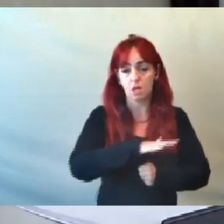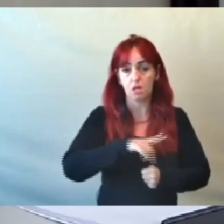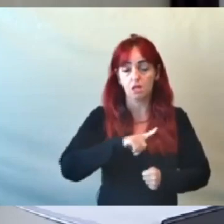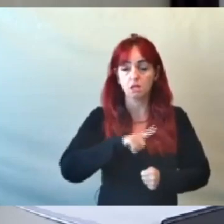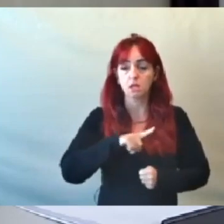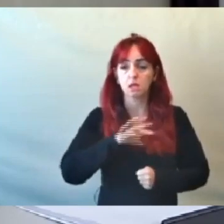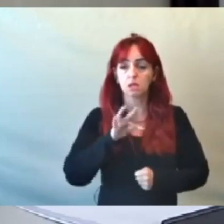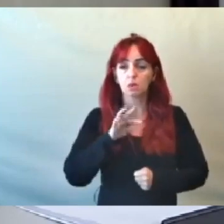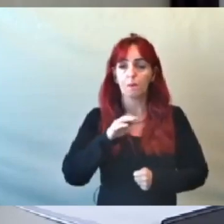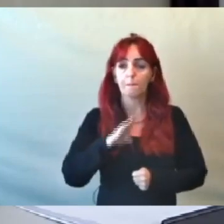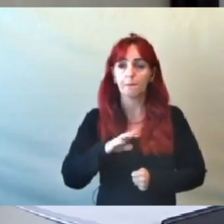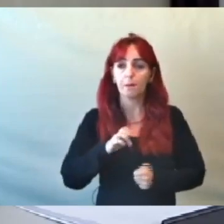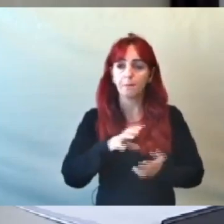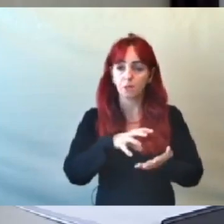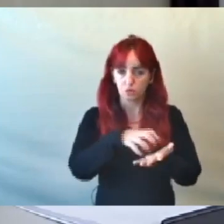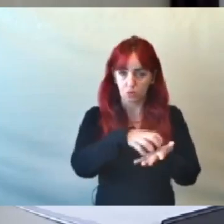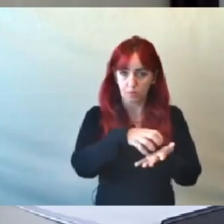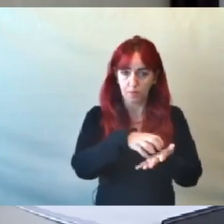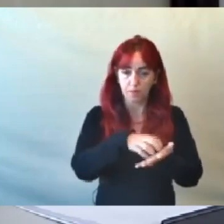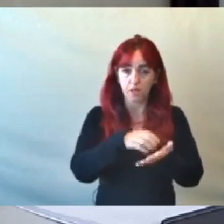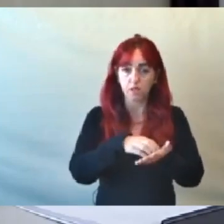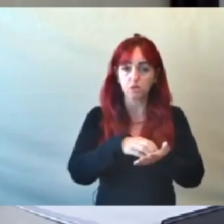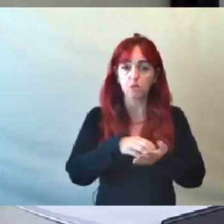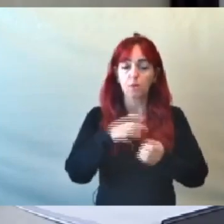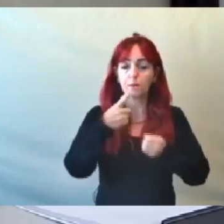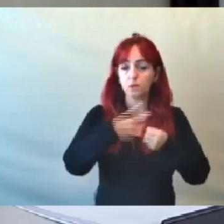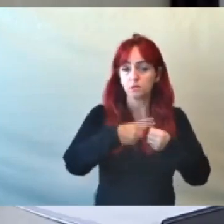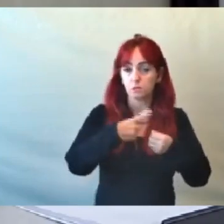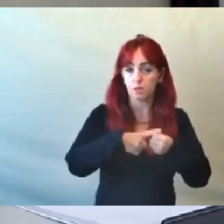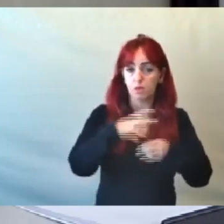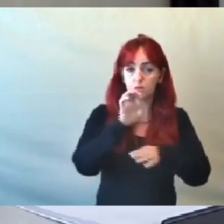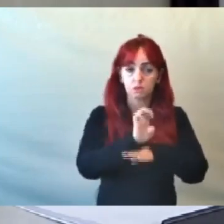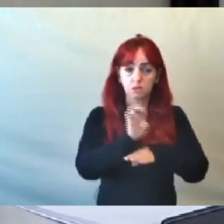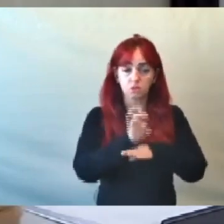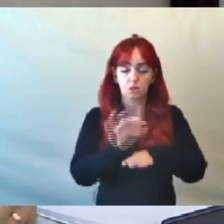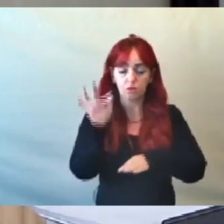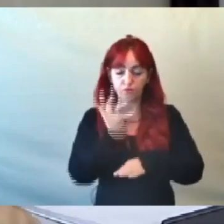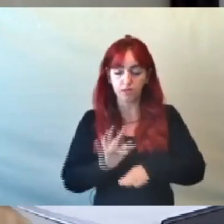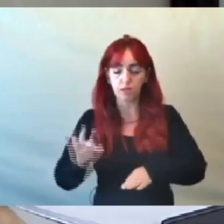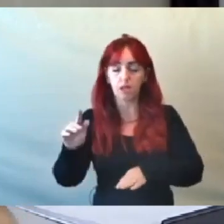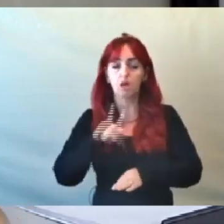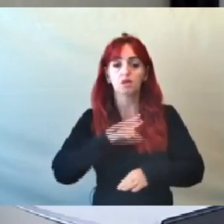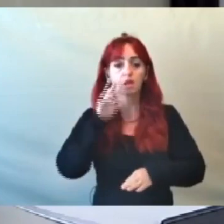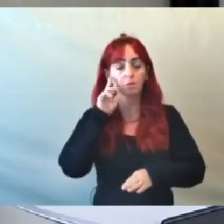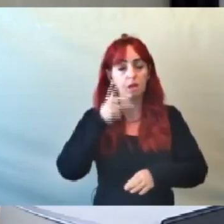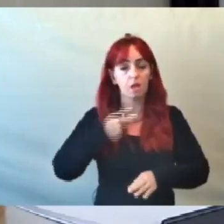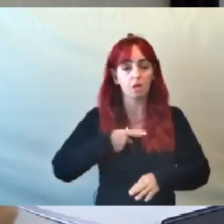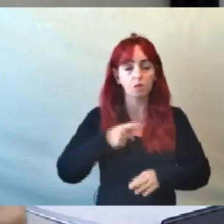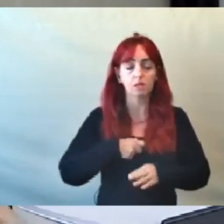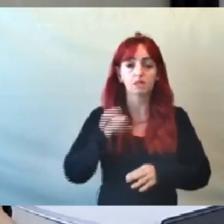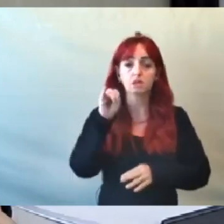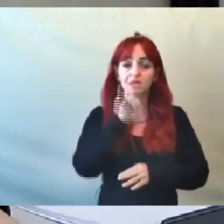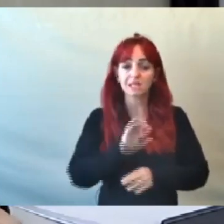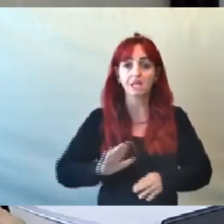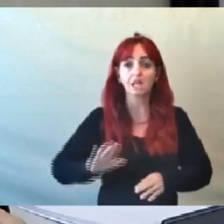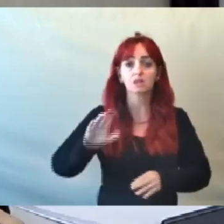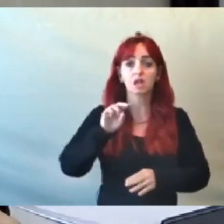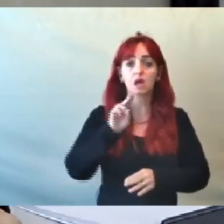municipal, estadual, federal, temos reconhecimento internacional da Unesco, e tudo isso